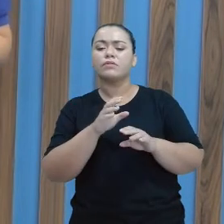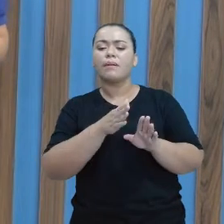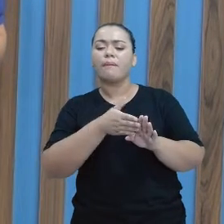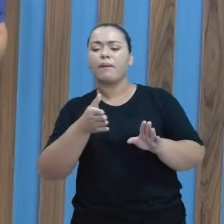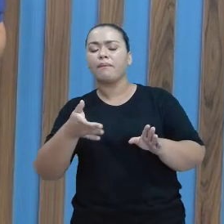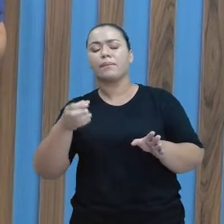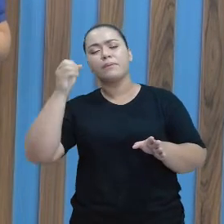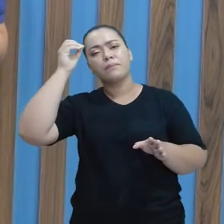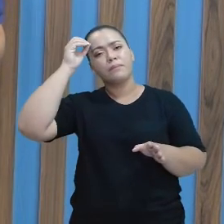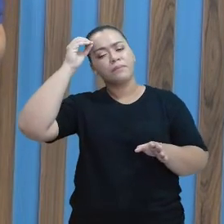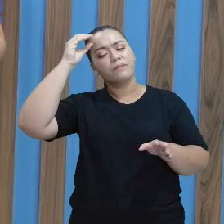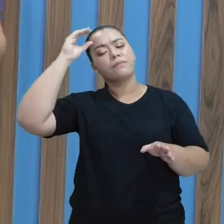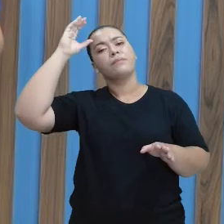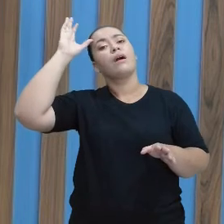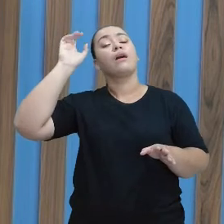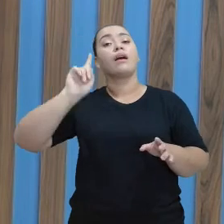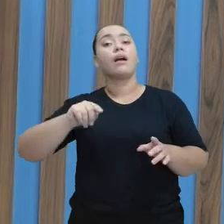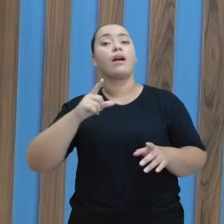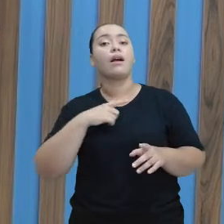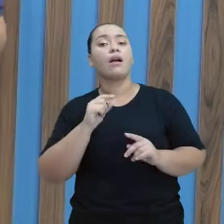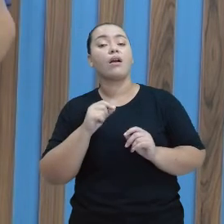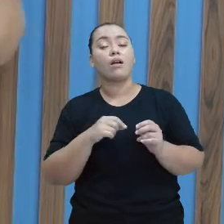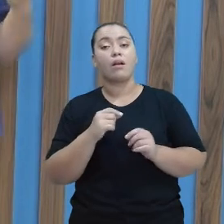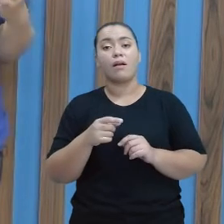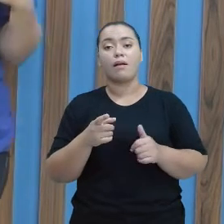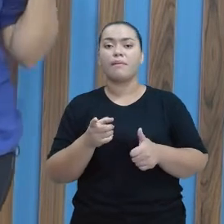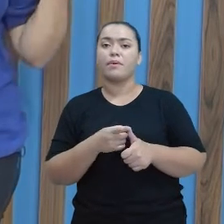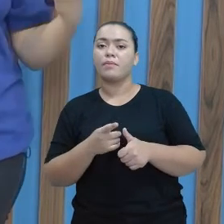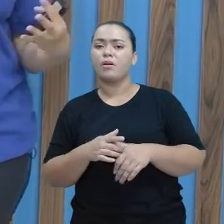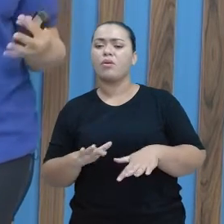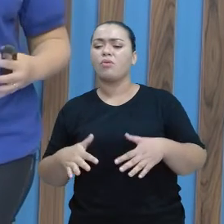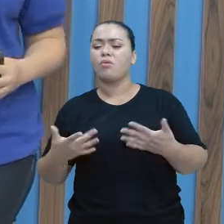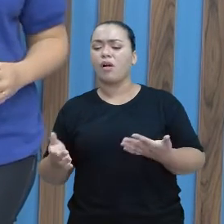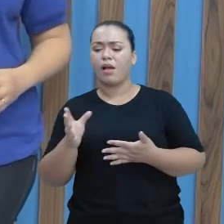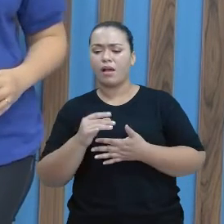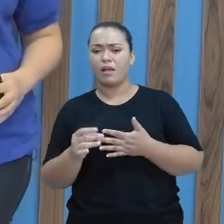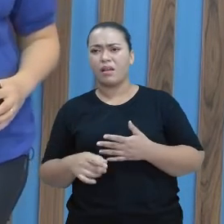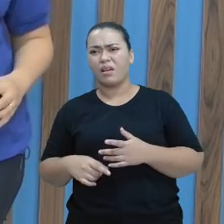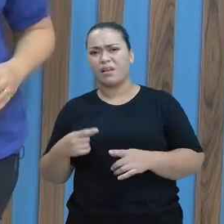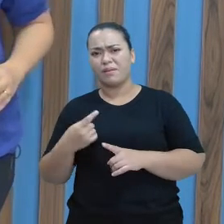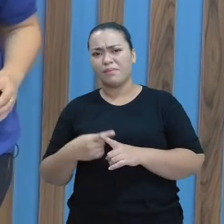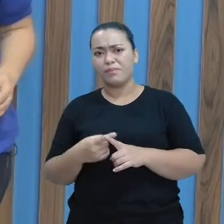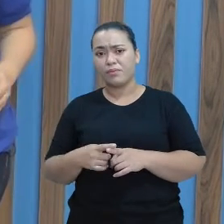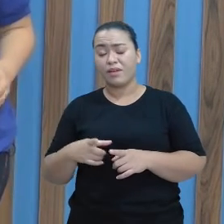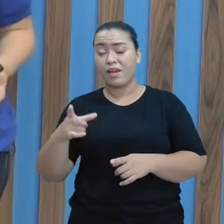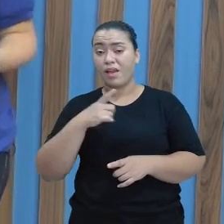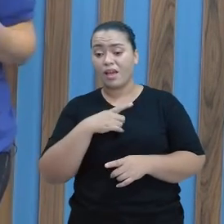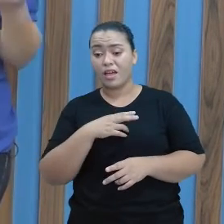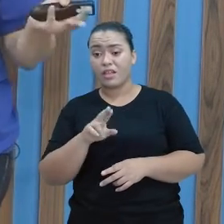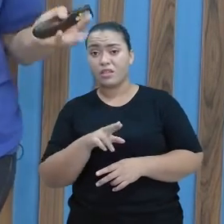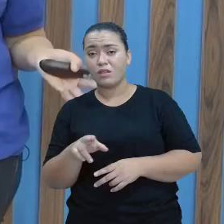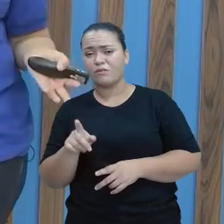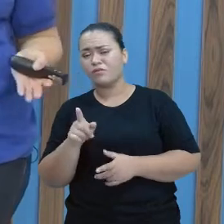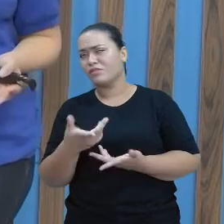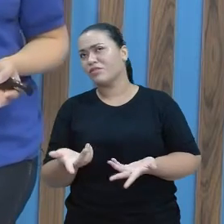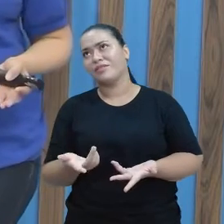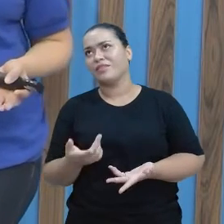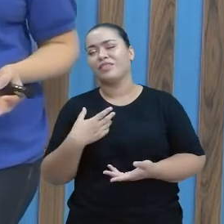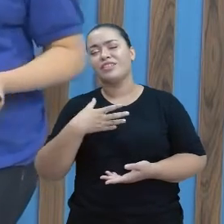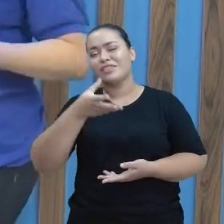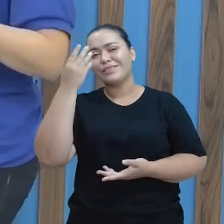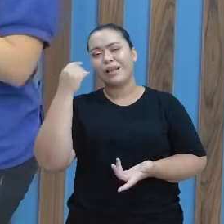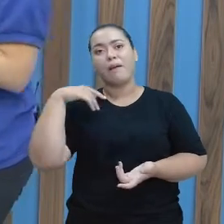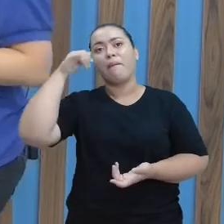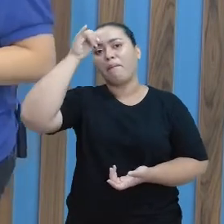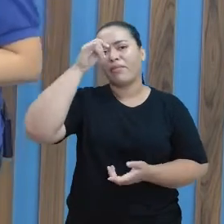gente começou lá na primeira, lembrando quais que eram os elementos e por que eles recebiam esses nomes. Então, você nunca mais vai se deixar